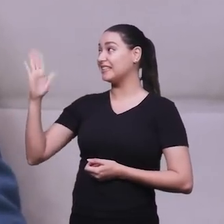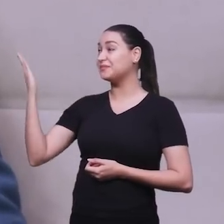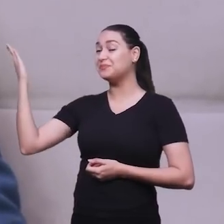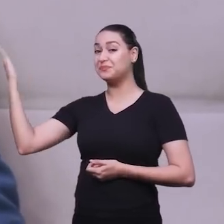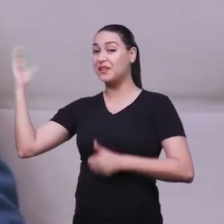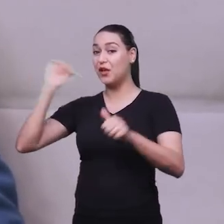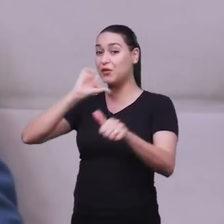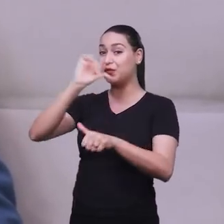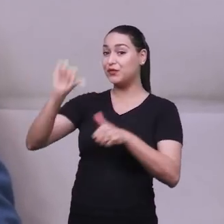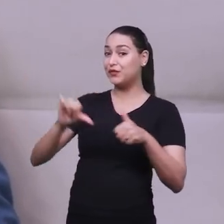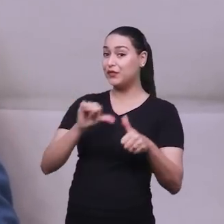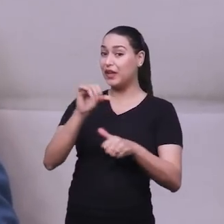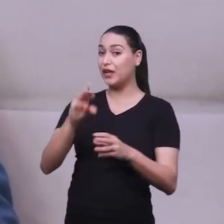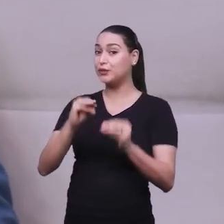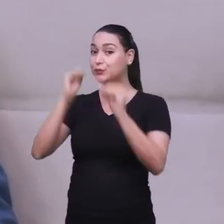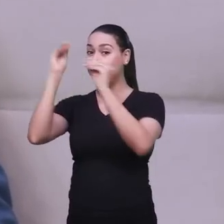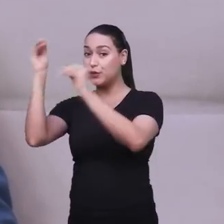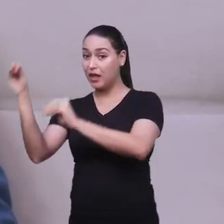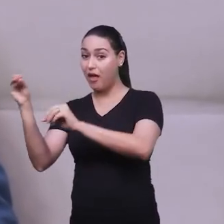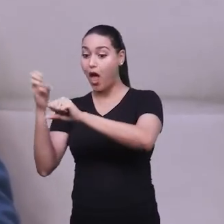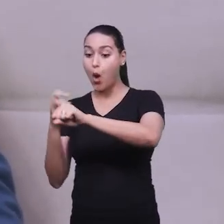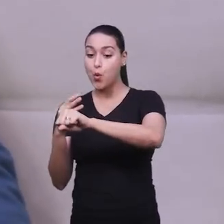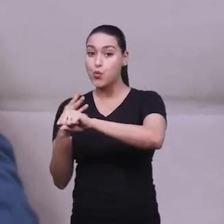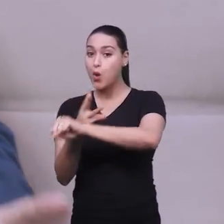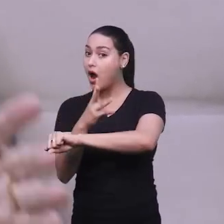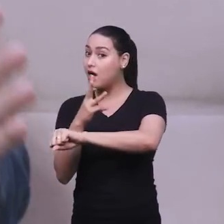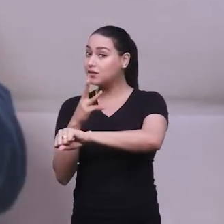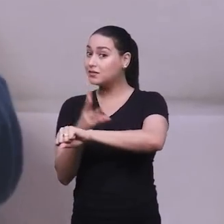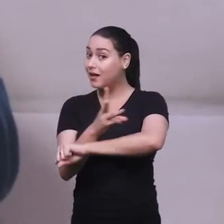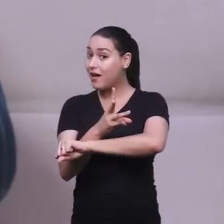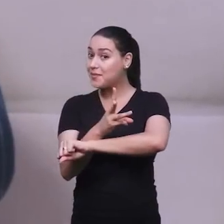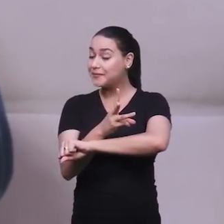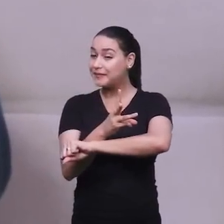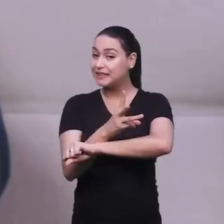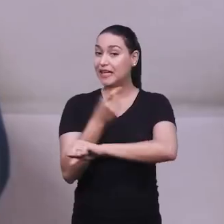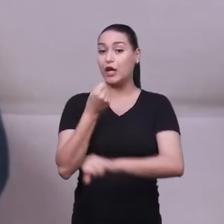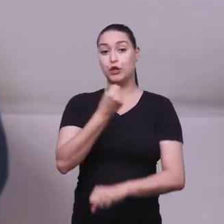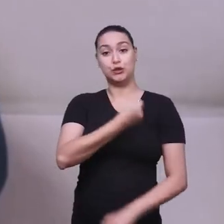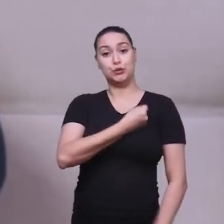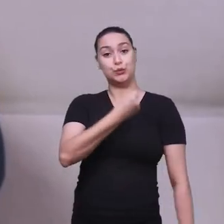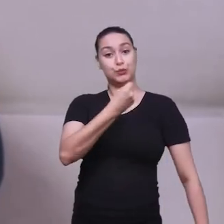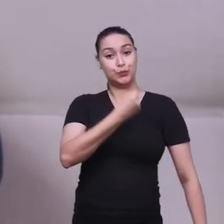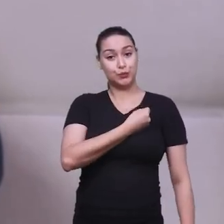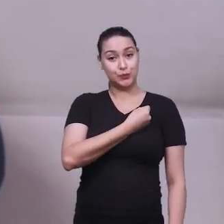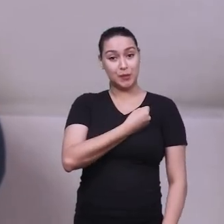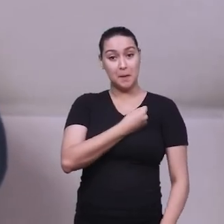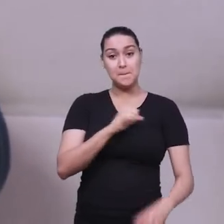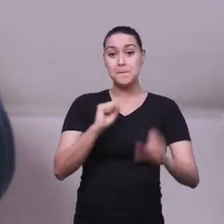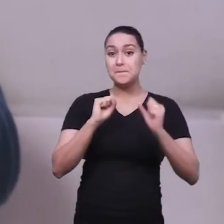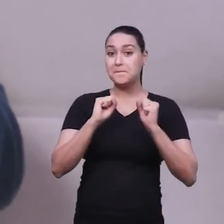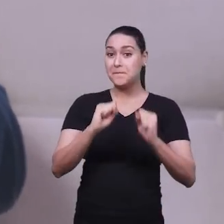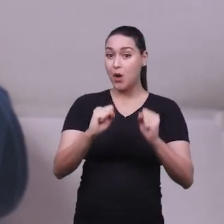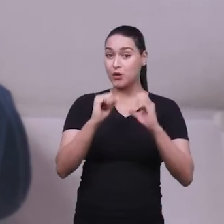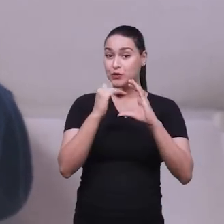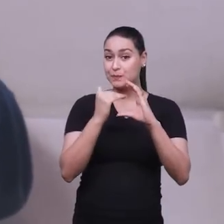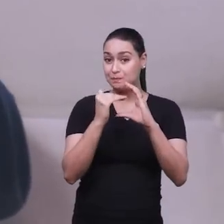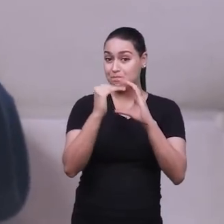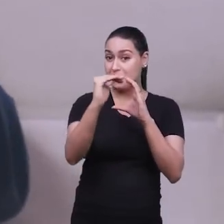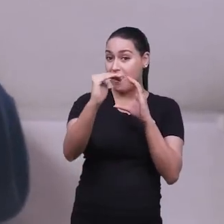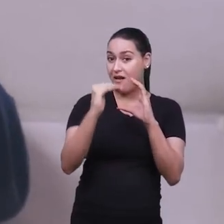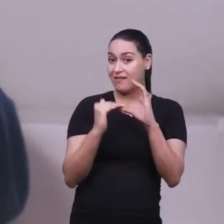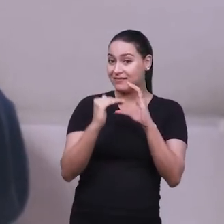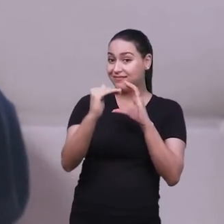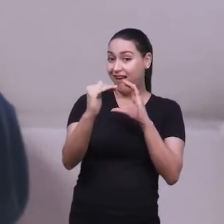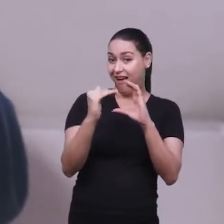será direcionado para um número de WhatsApp e nesse número de WhatsApp você vai poder